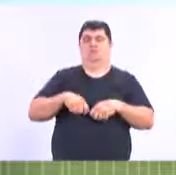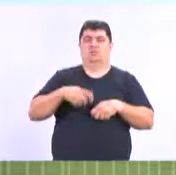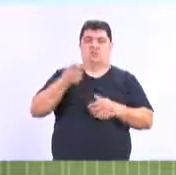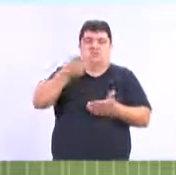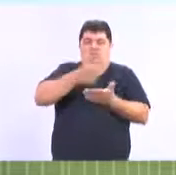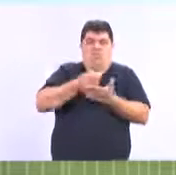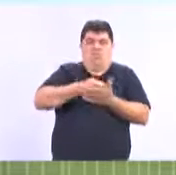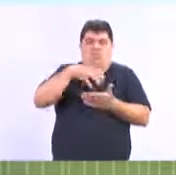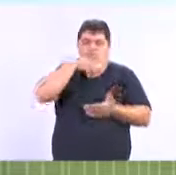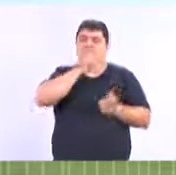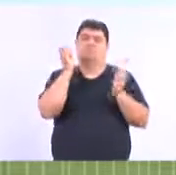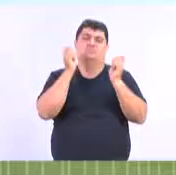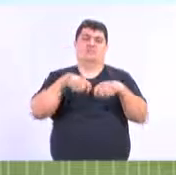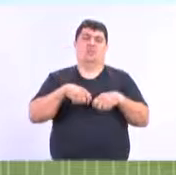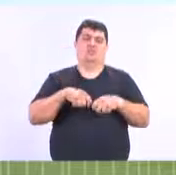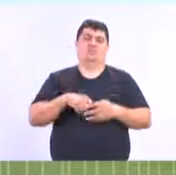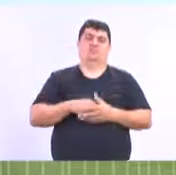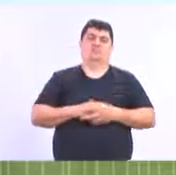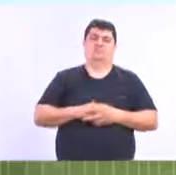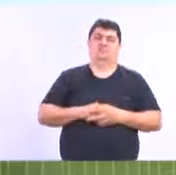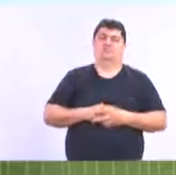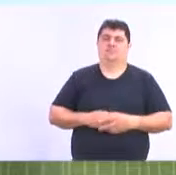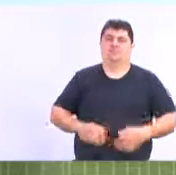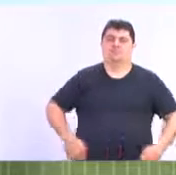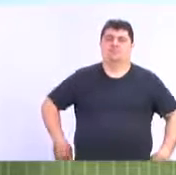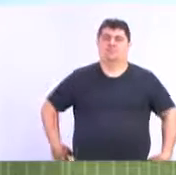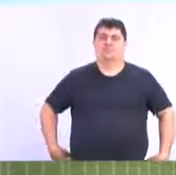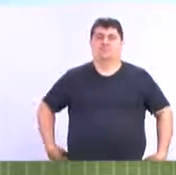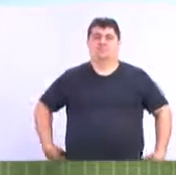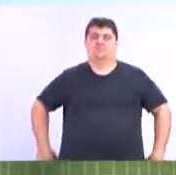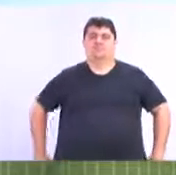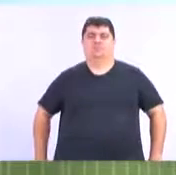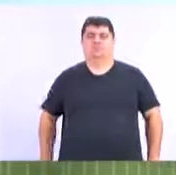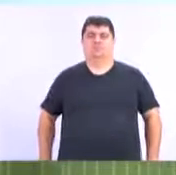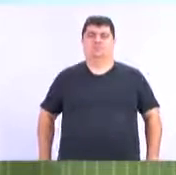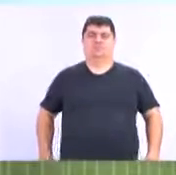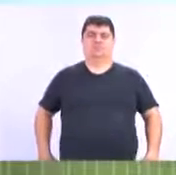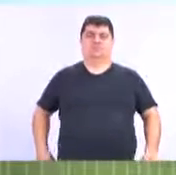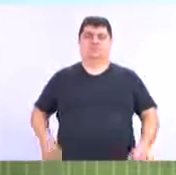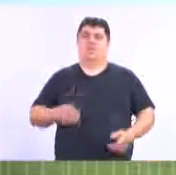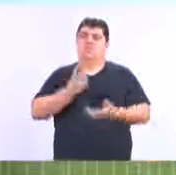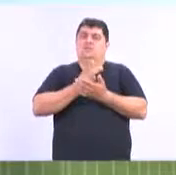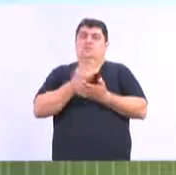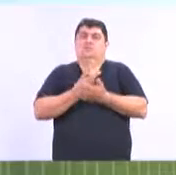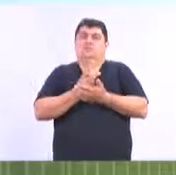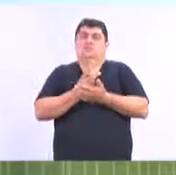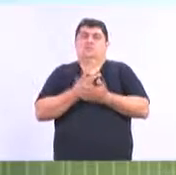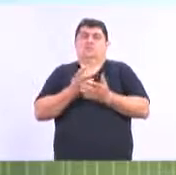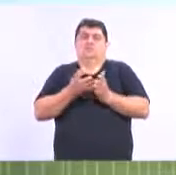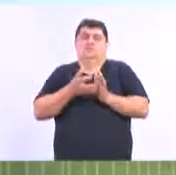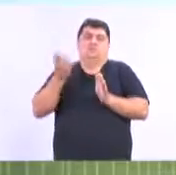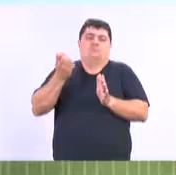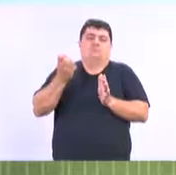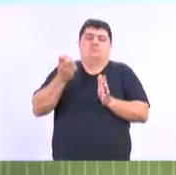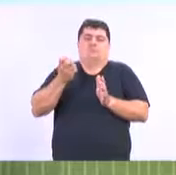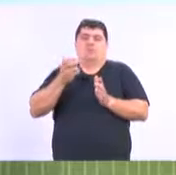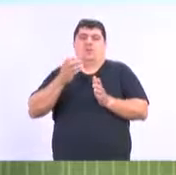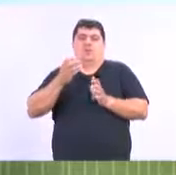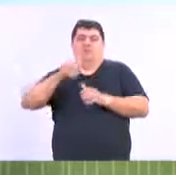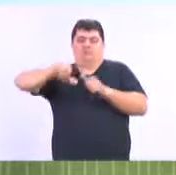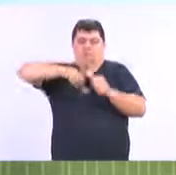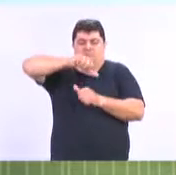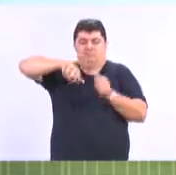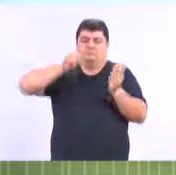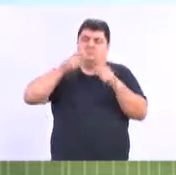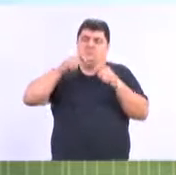pagar rapidamente, que eu quero receber rapidamente. Então, a ideia de fornecedores e clientes é sempre sair da regra e ele virar o seu ciclo